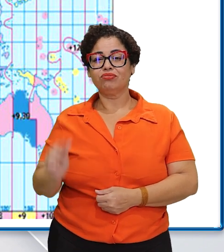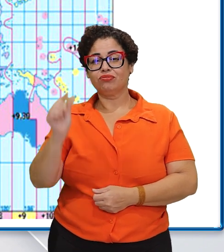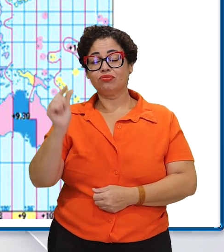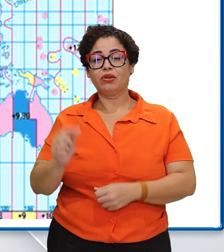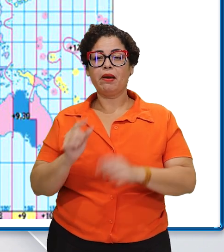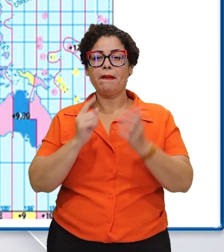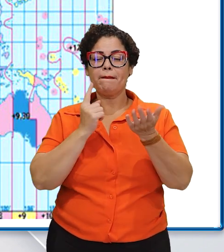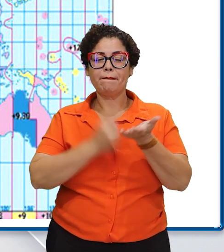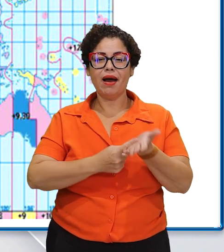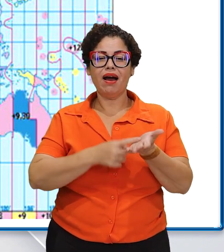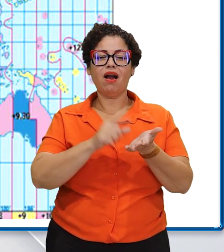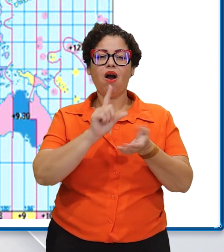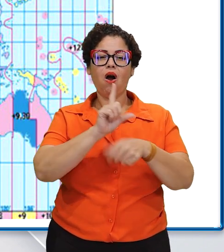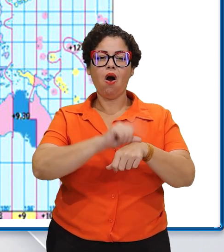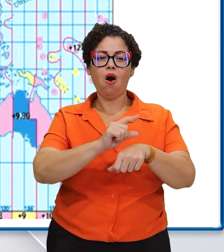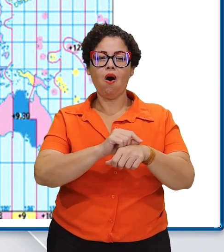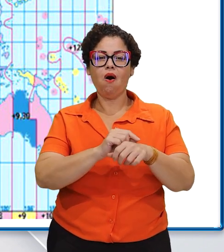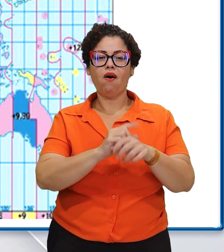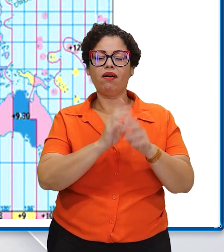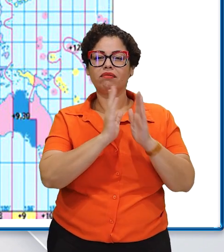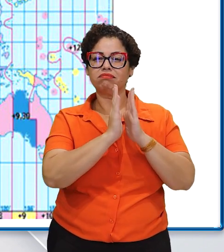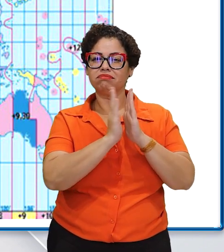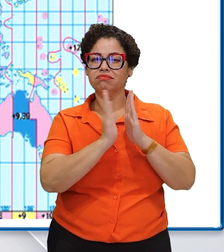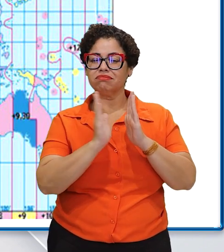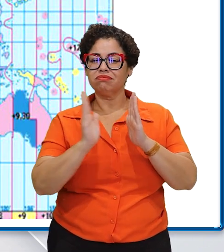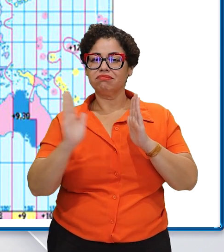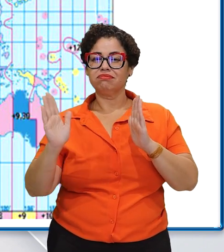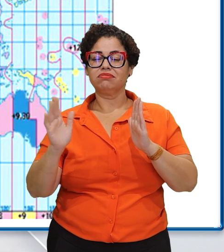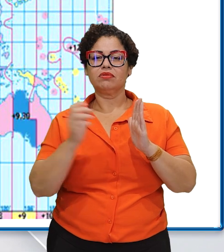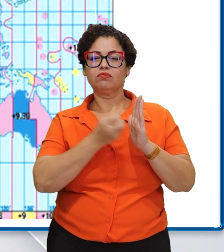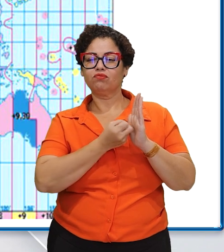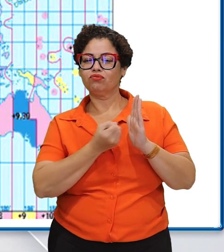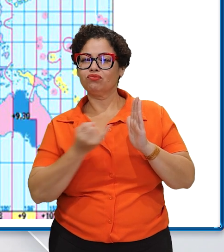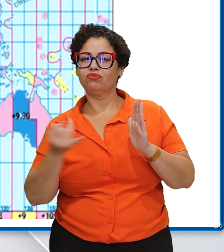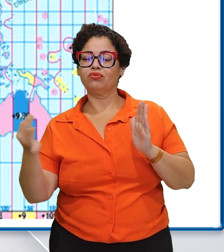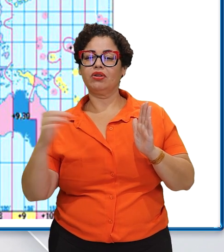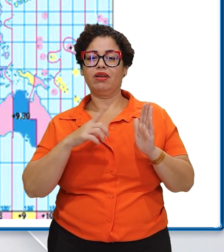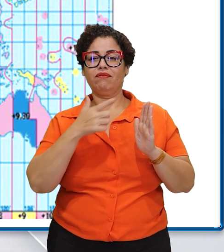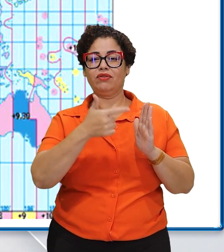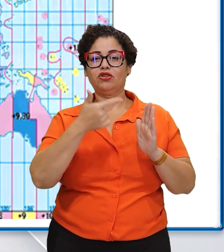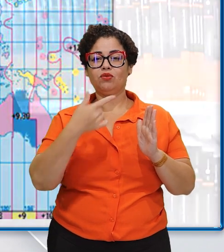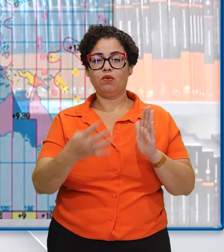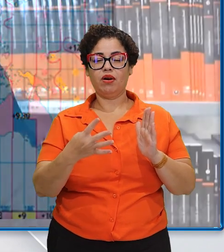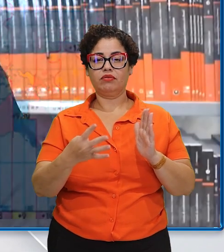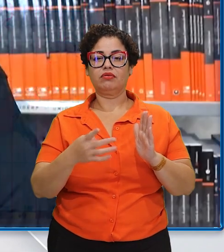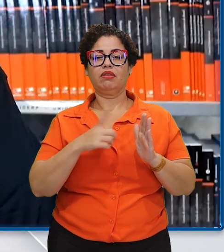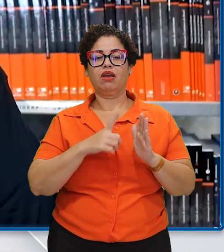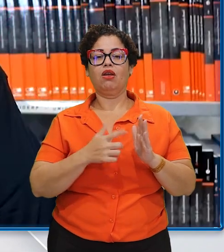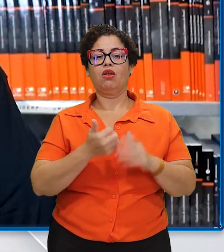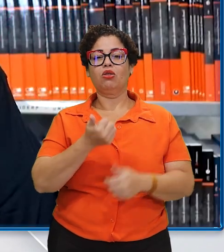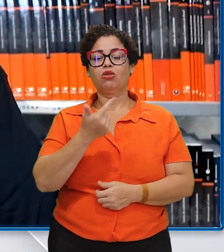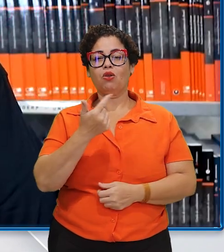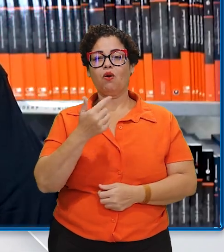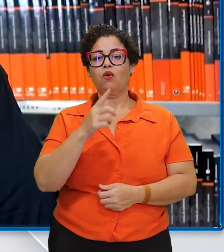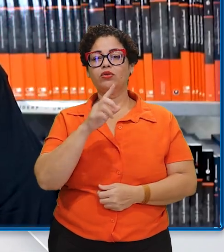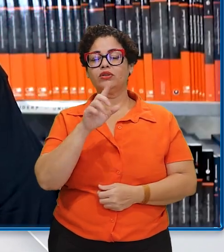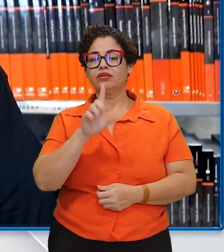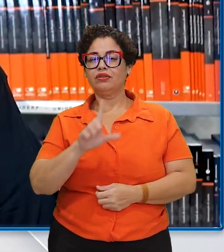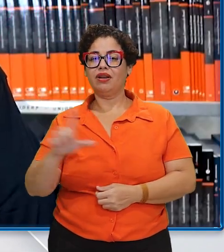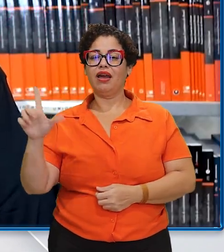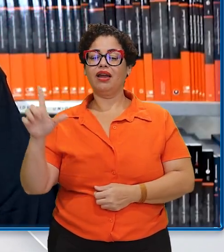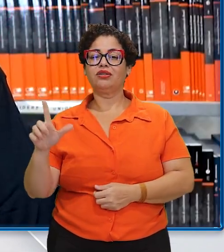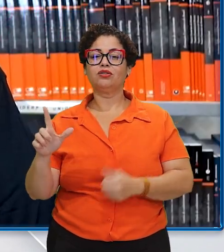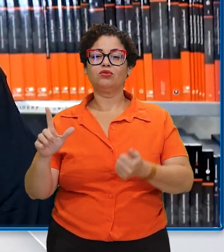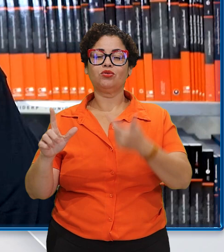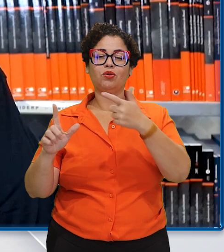que marcam as horas do planeta Terra. Foram criados 24 fusos horários, sendo 12 fusos para leste e 12